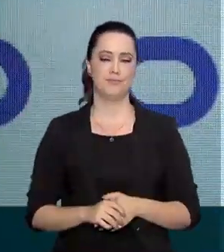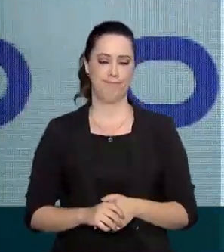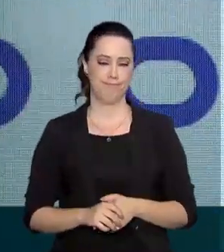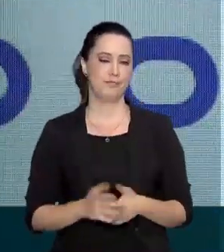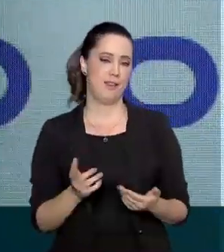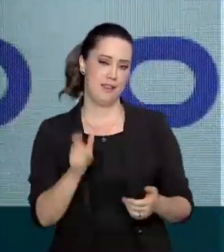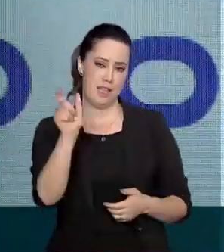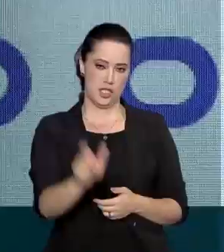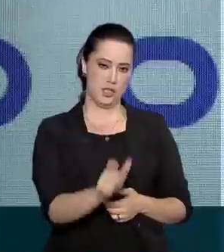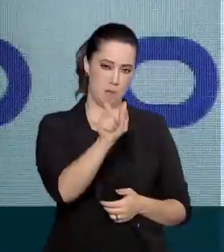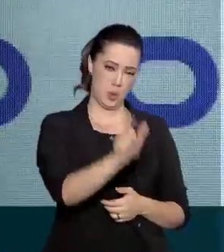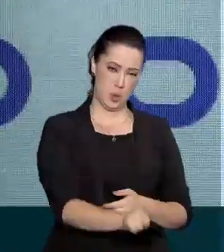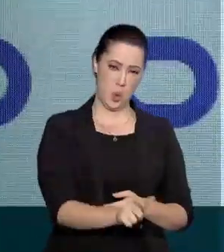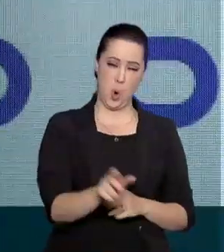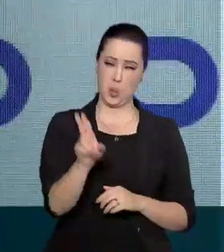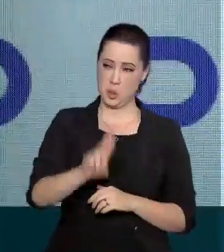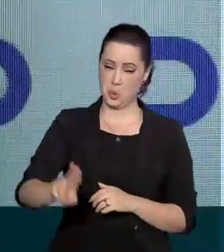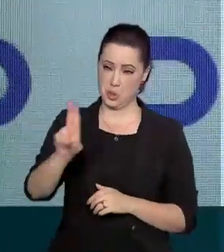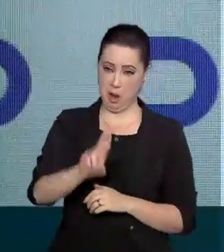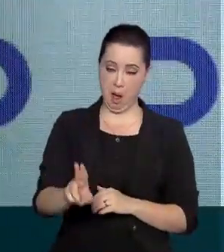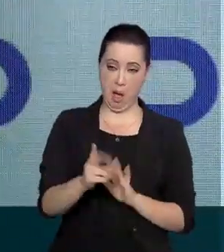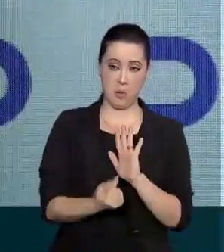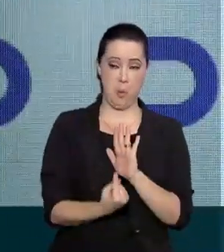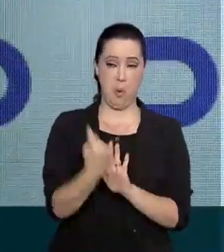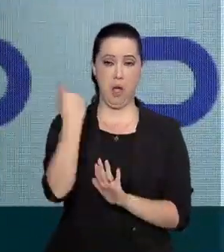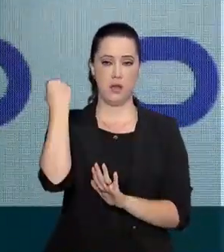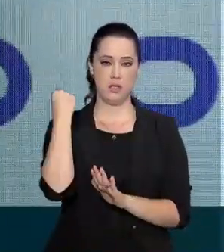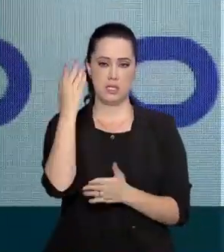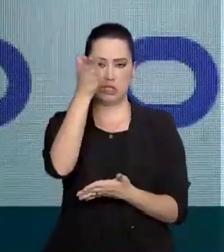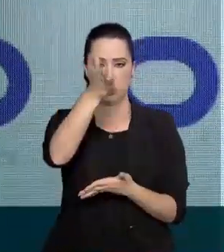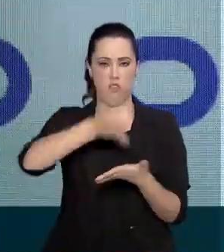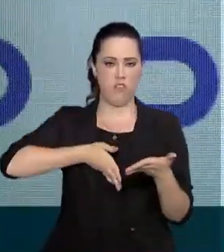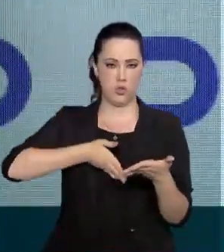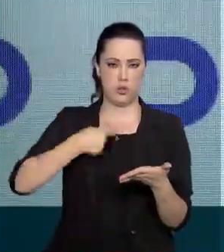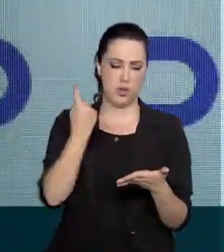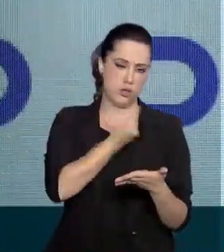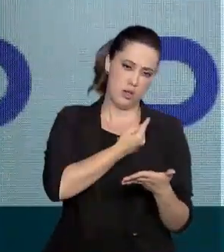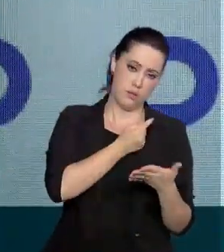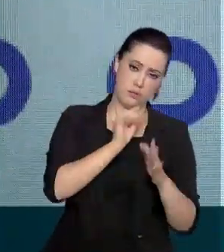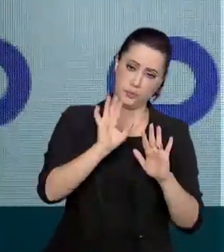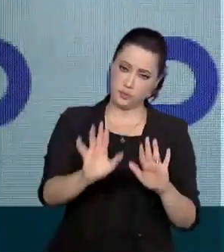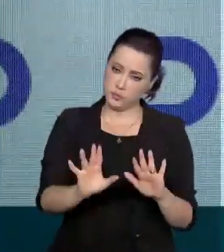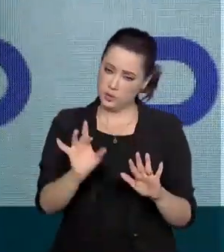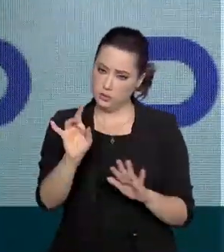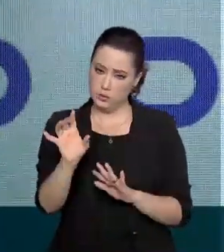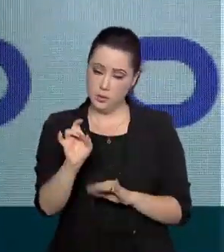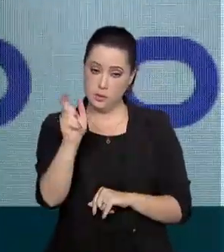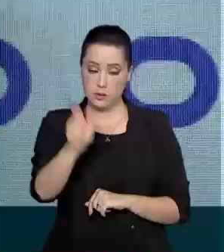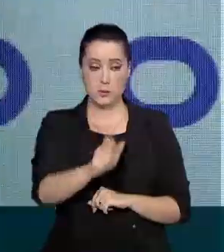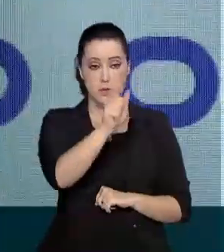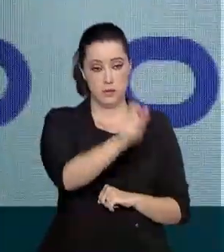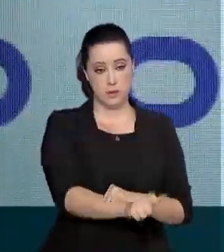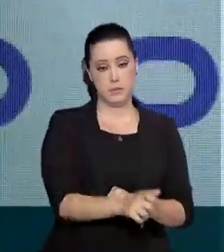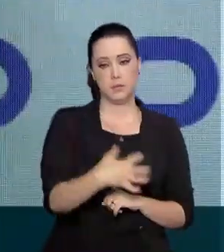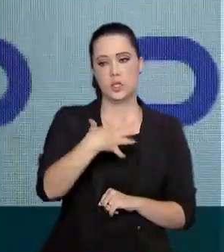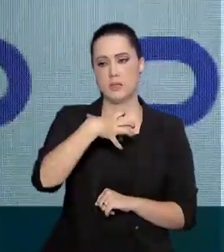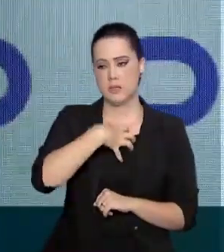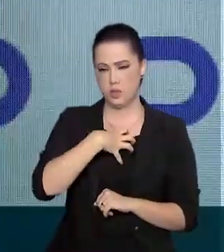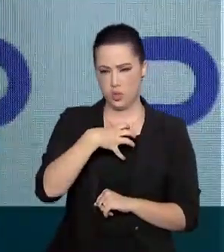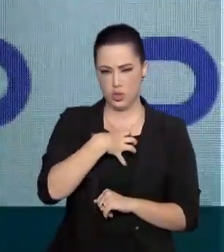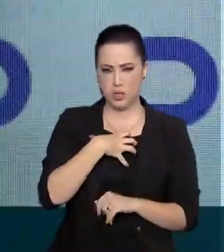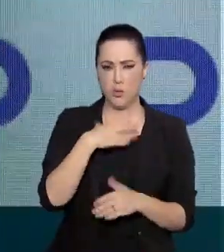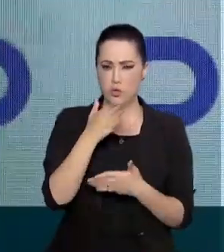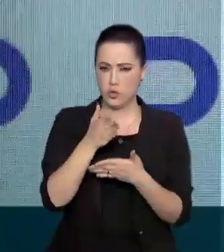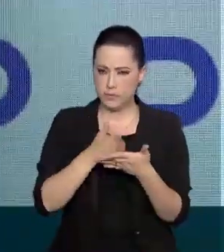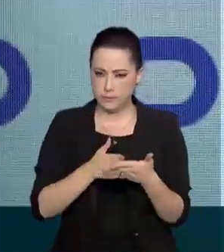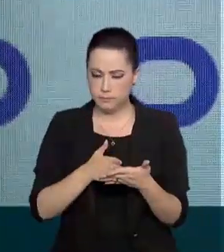por quem nos antecederam na busca da nossa divisão. Não apenas naquelas que todos sentiram